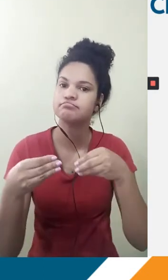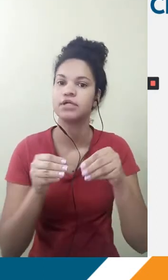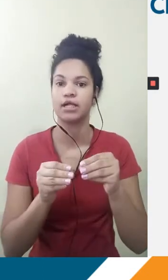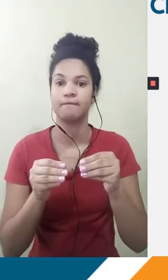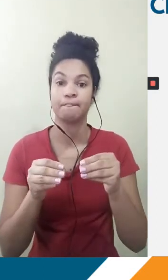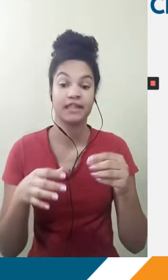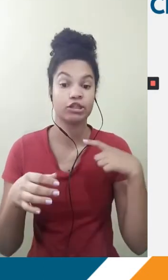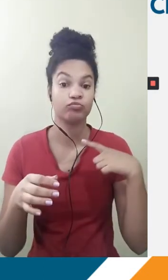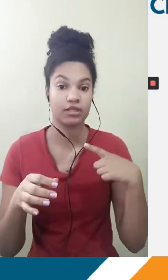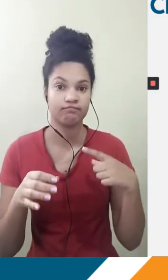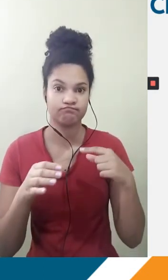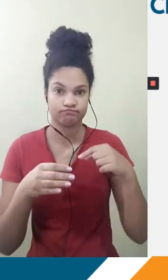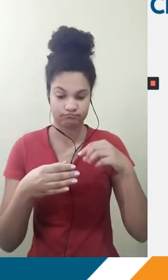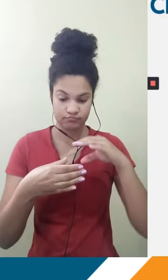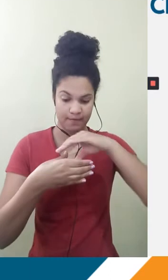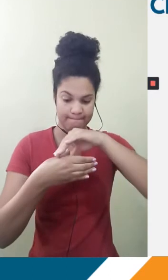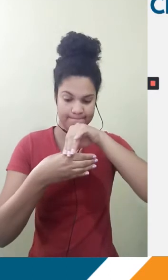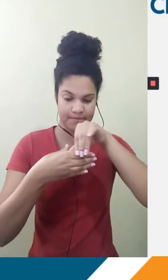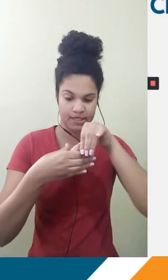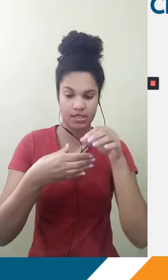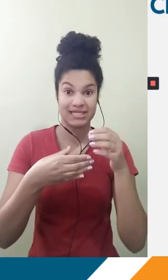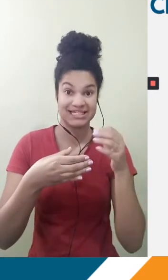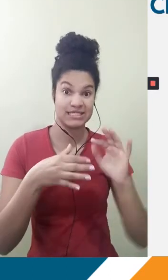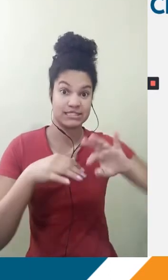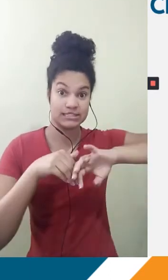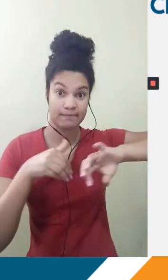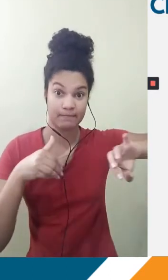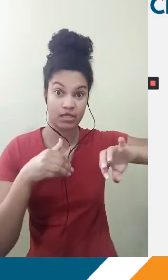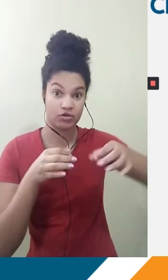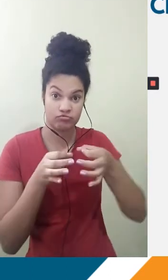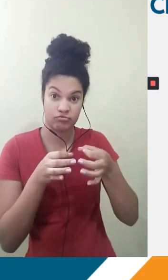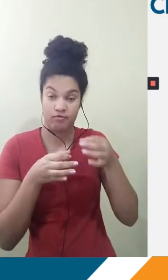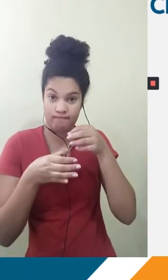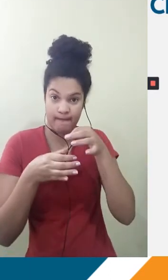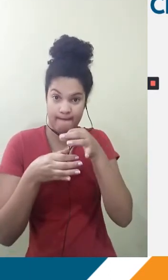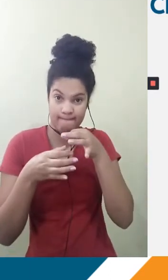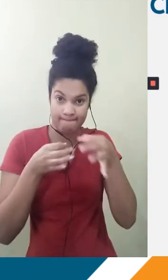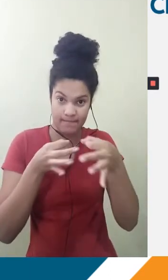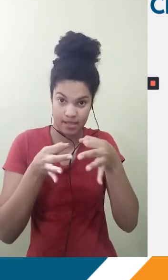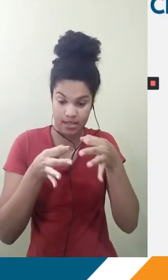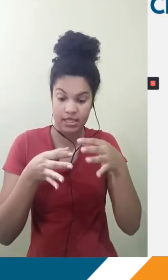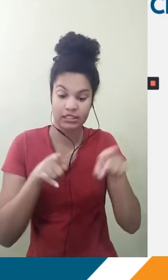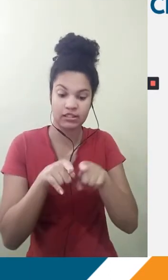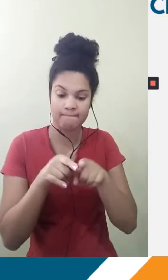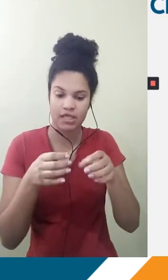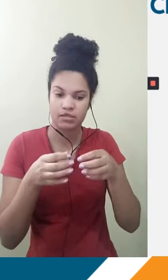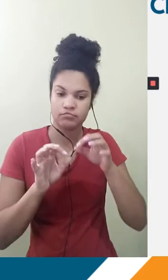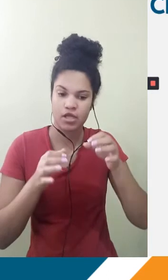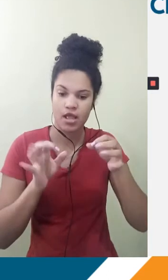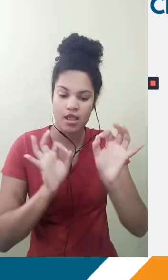e compartimentalizando o interior do citoplasma com as organelas. E todas as membranas